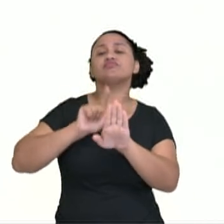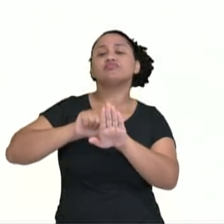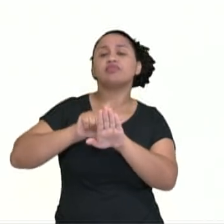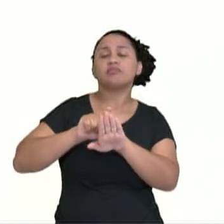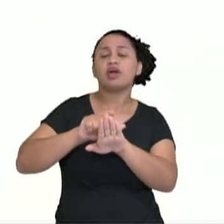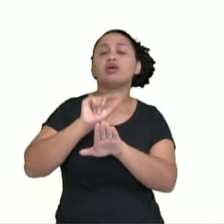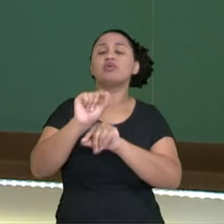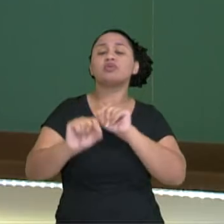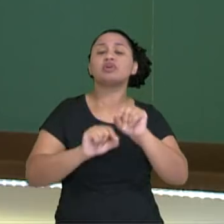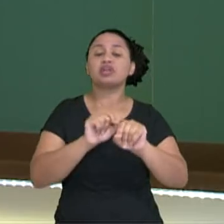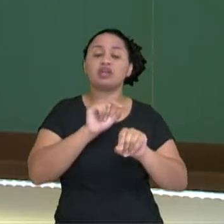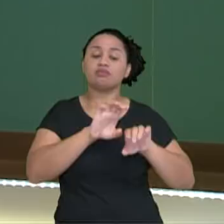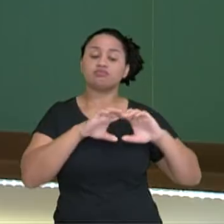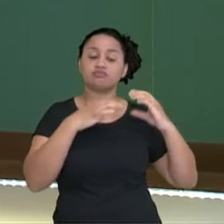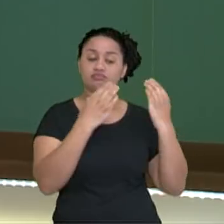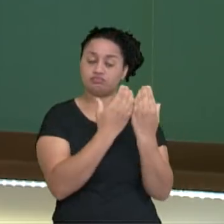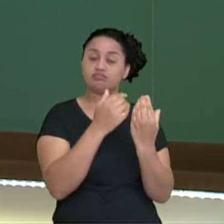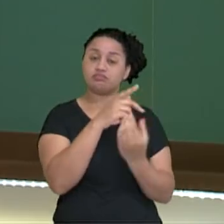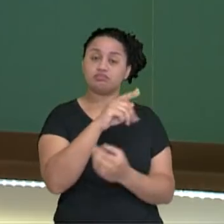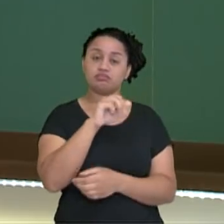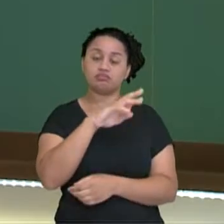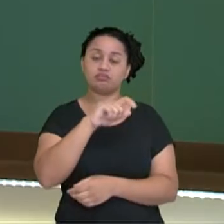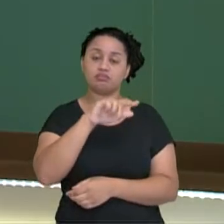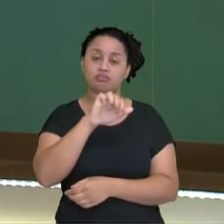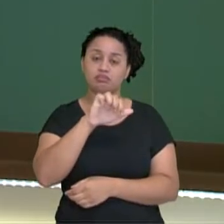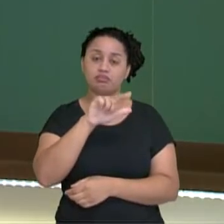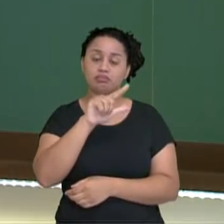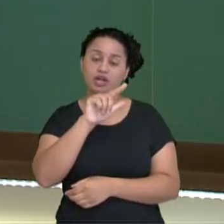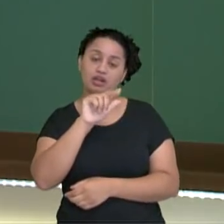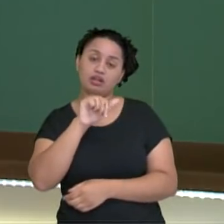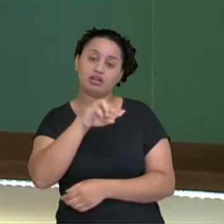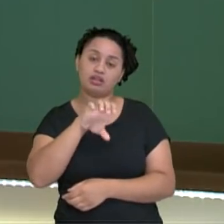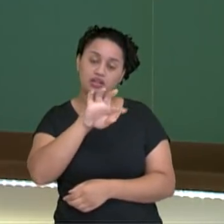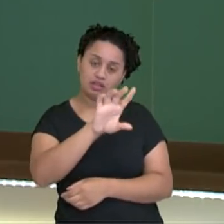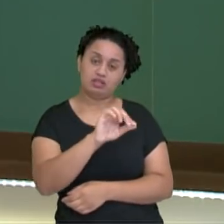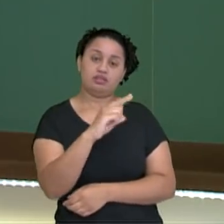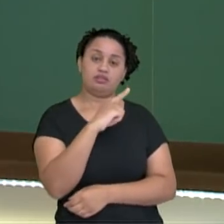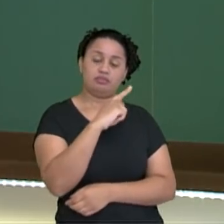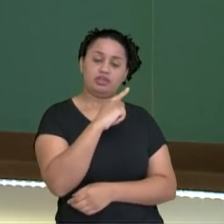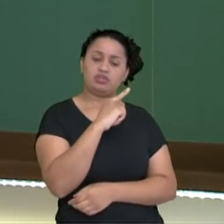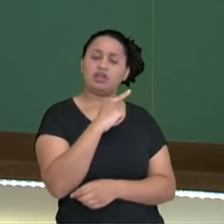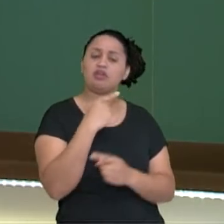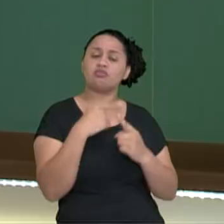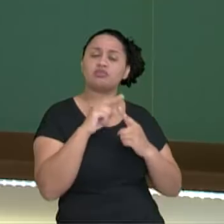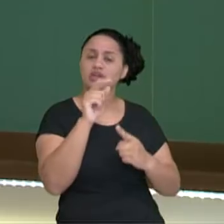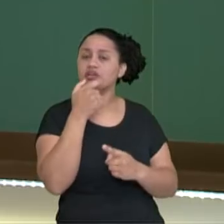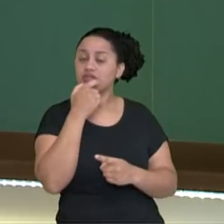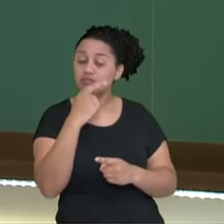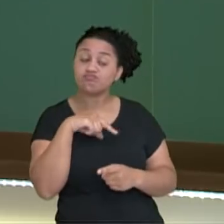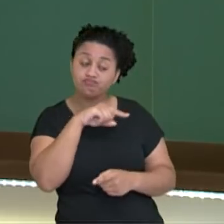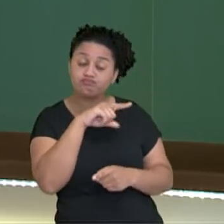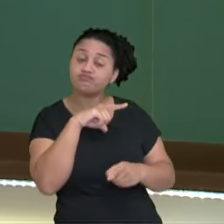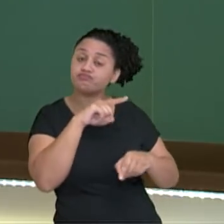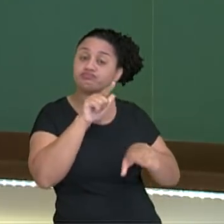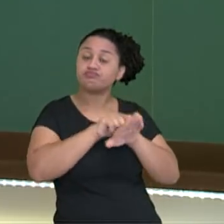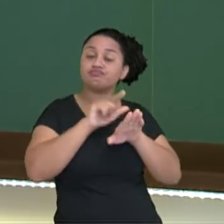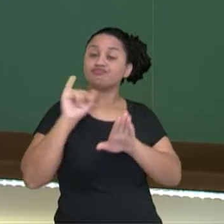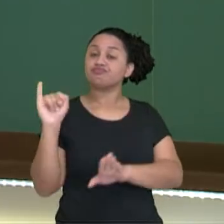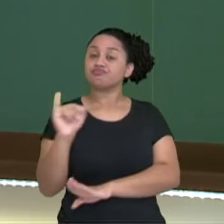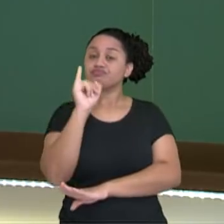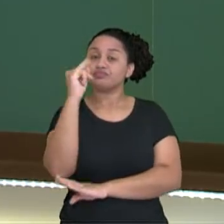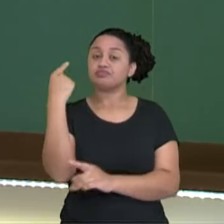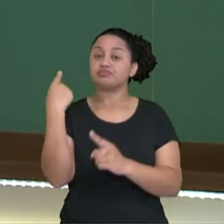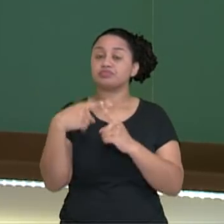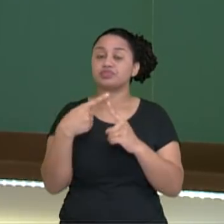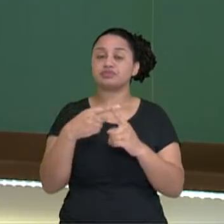um parlamento? Por que dentro da Inglaterra esse parlamento ele vai assumir, então, um caráter tão importante? Bom, o parlamento